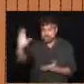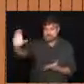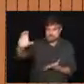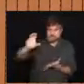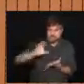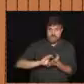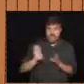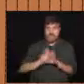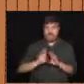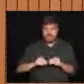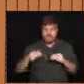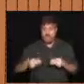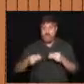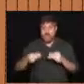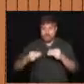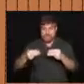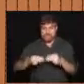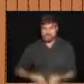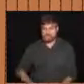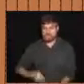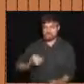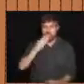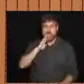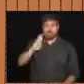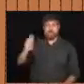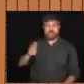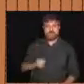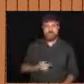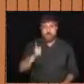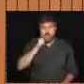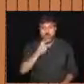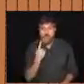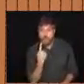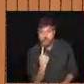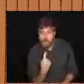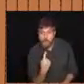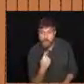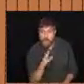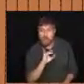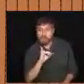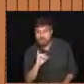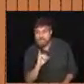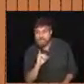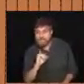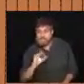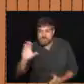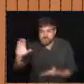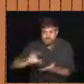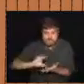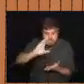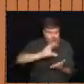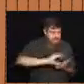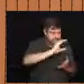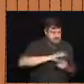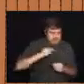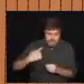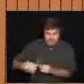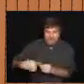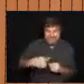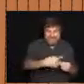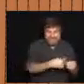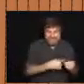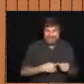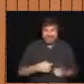do ministro Mandetta dele disponibilizar 1 bilhão para os municípios de acordo com